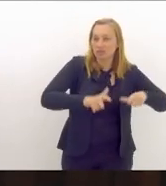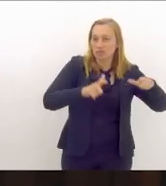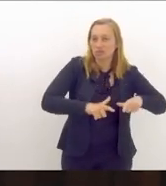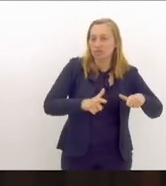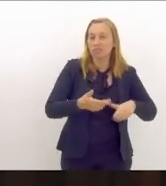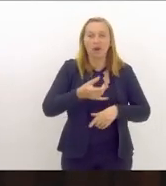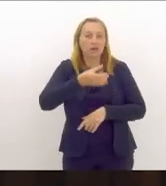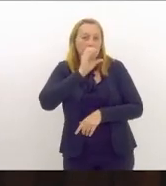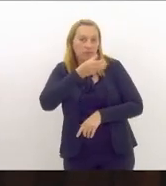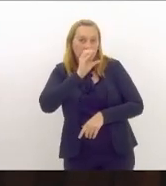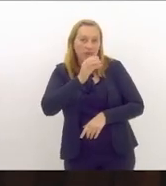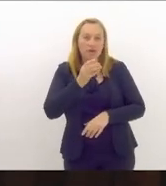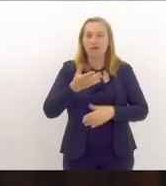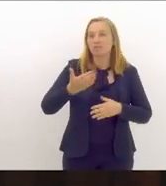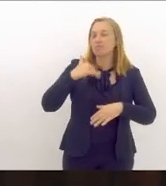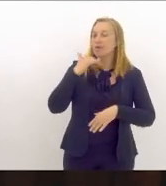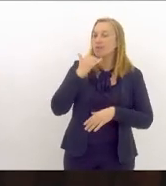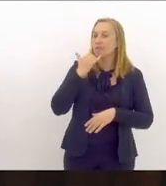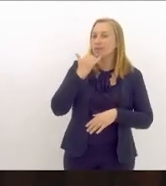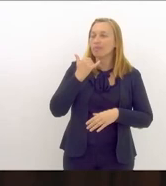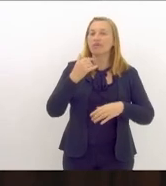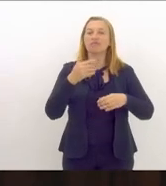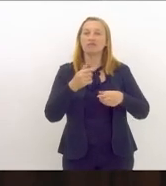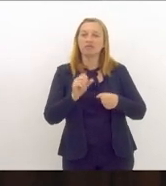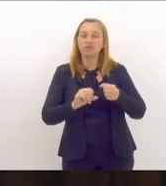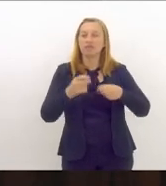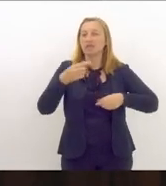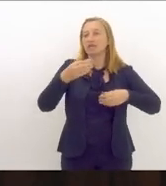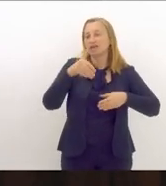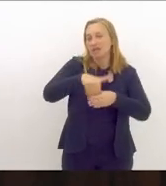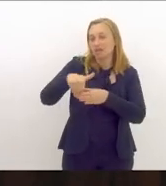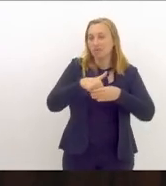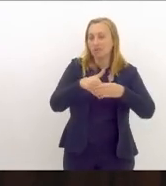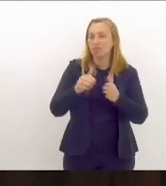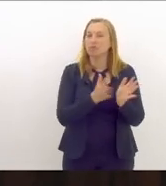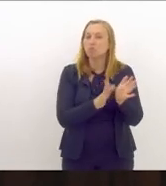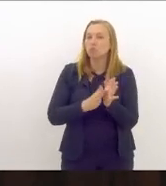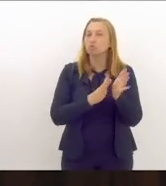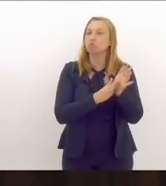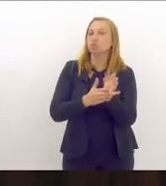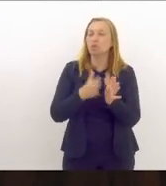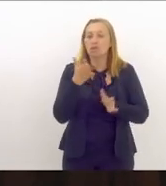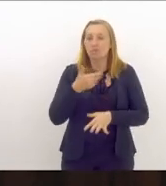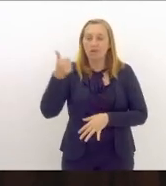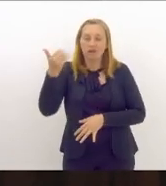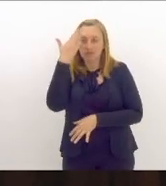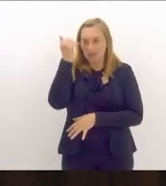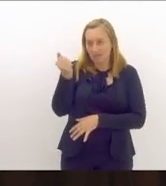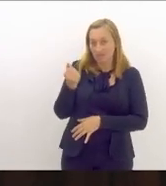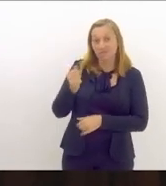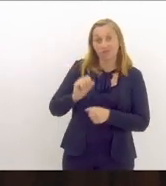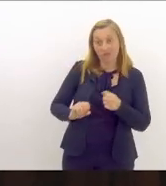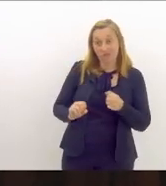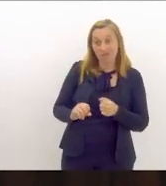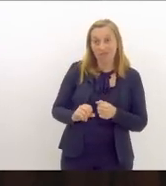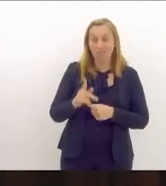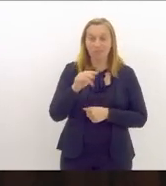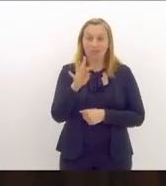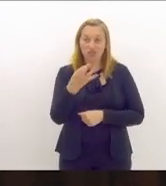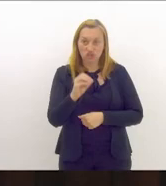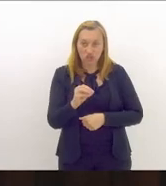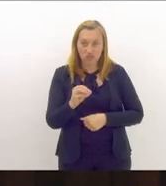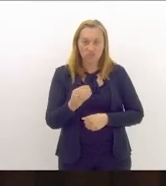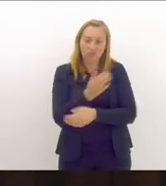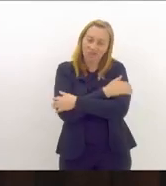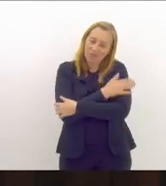para beber, para bater papo, para fazer campanha ou para fazer meu samba de forma que melhor sei fazer. Pratinha.